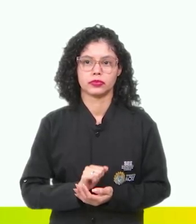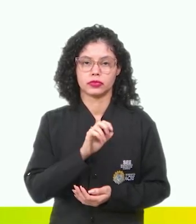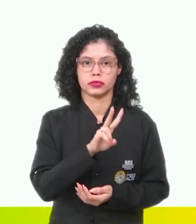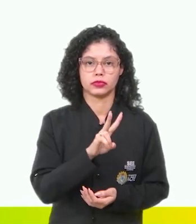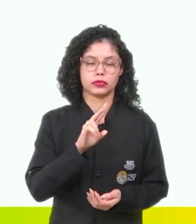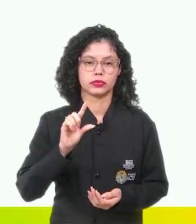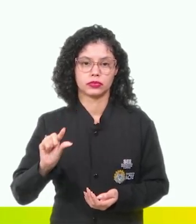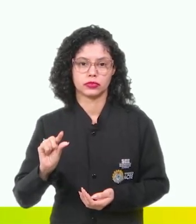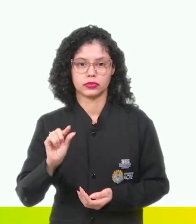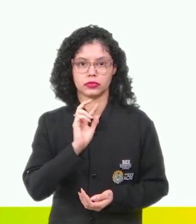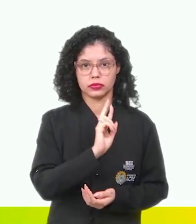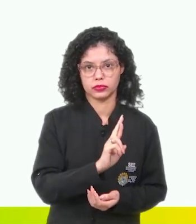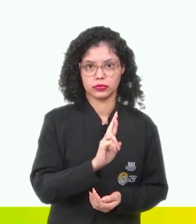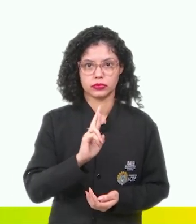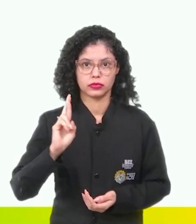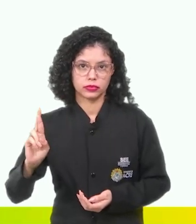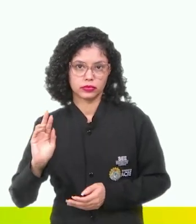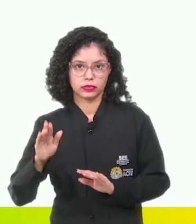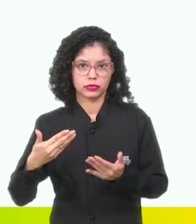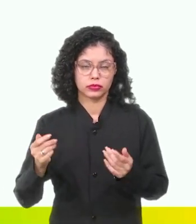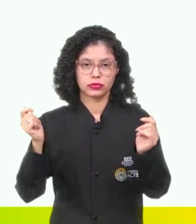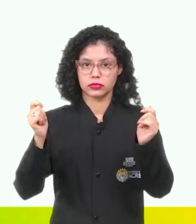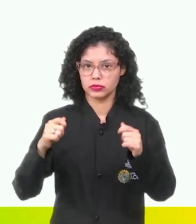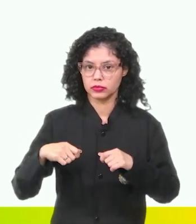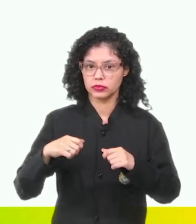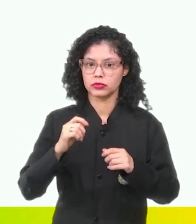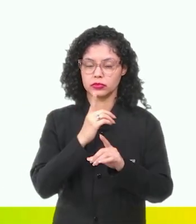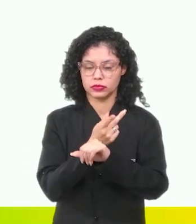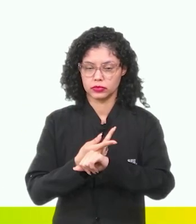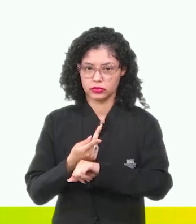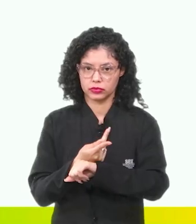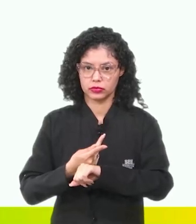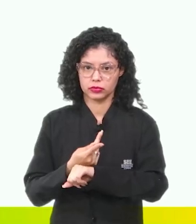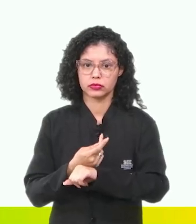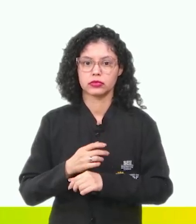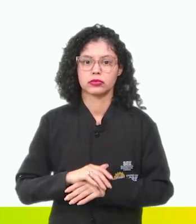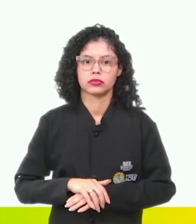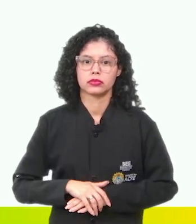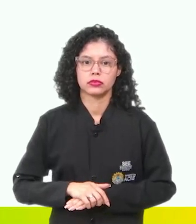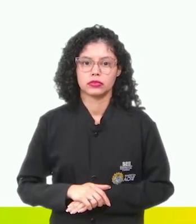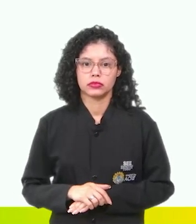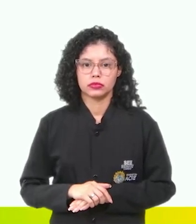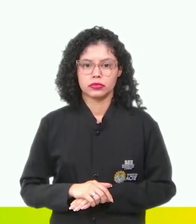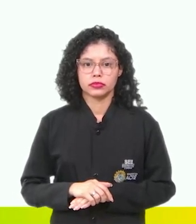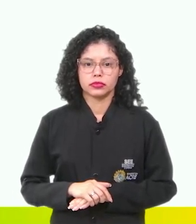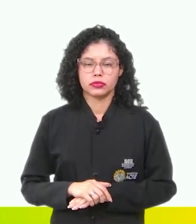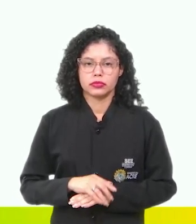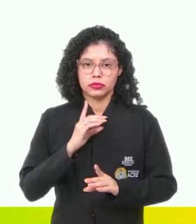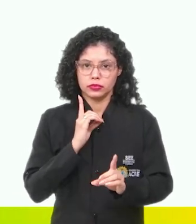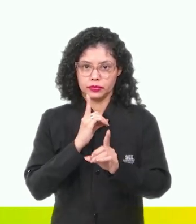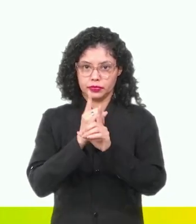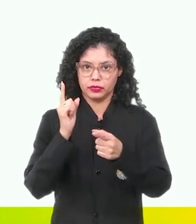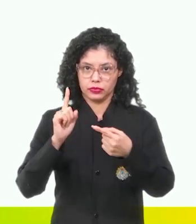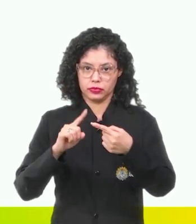Vzinho, Rzão. Qual a probabilidade? Aí eu vou procurar. Ó, aqui, ó, achei